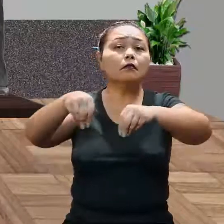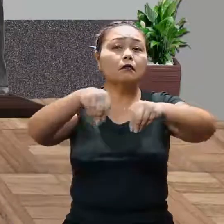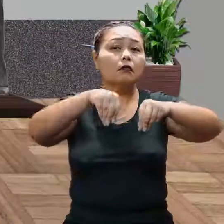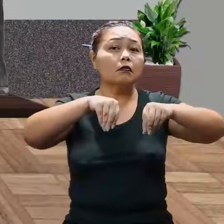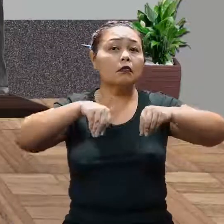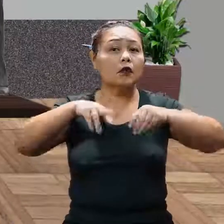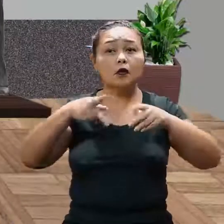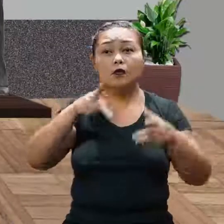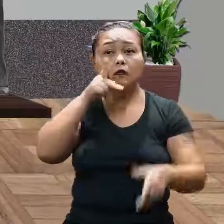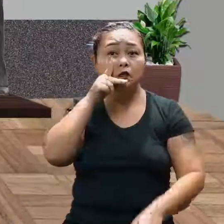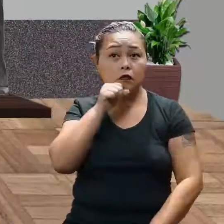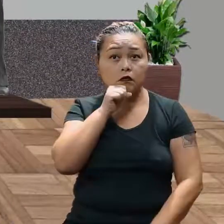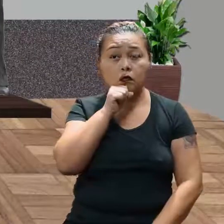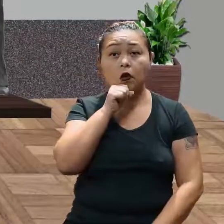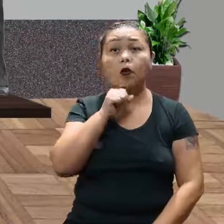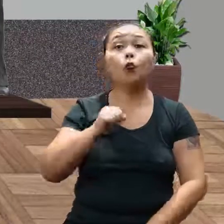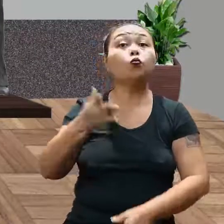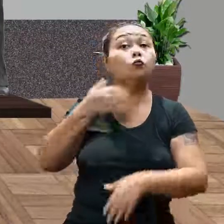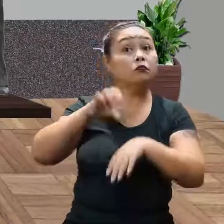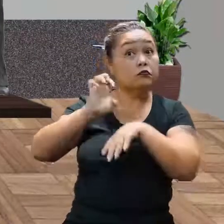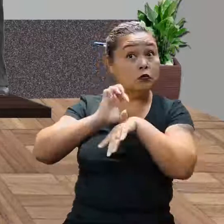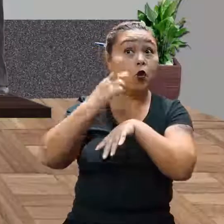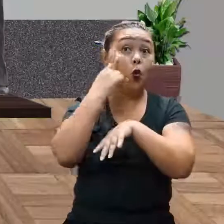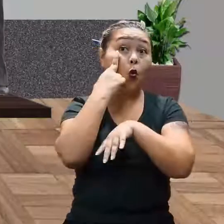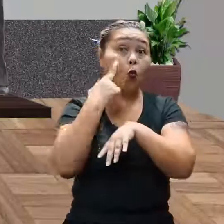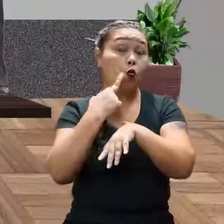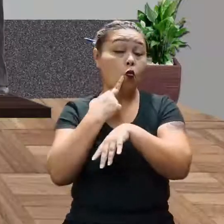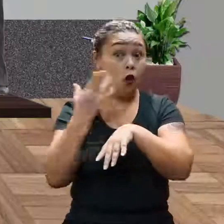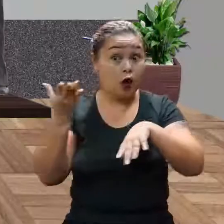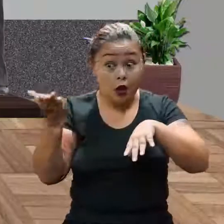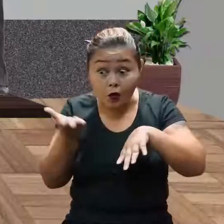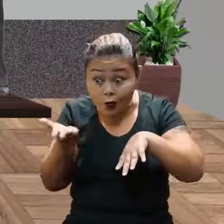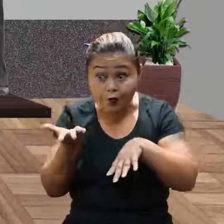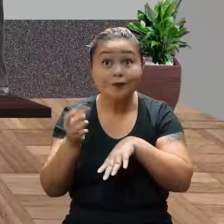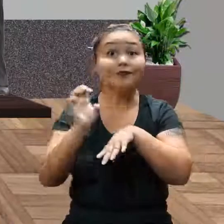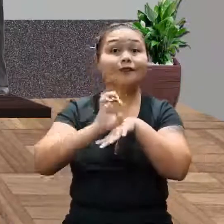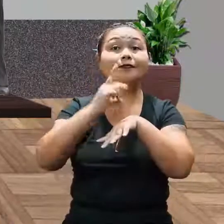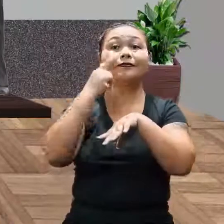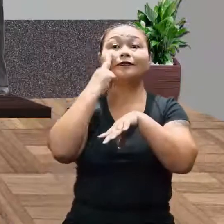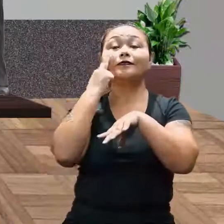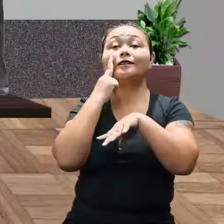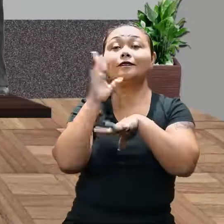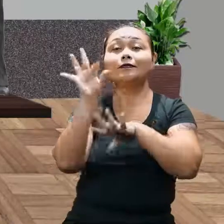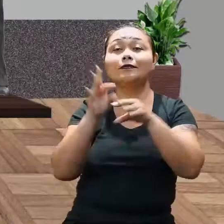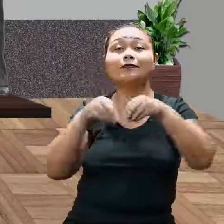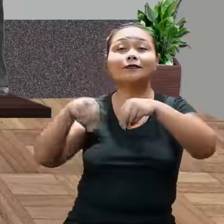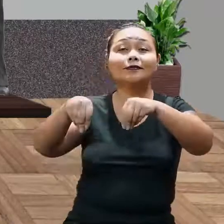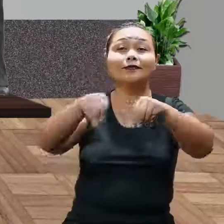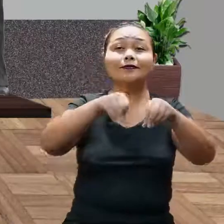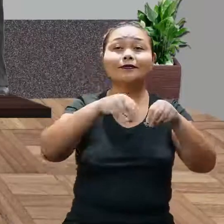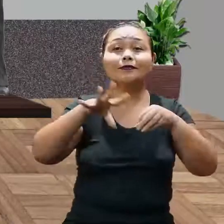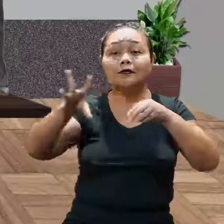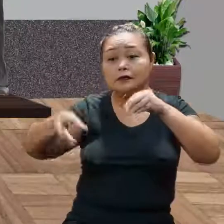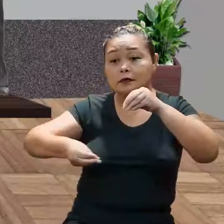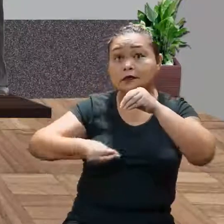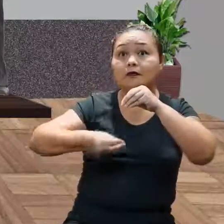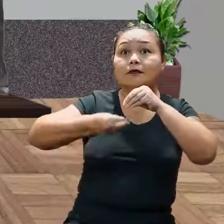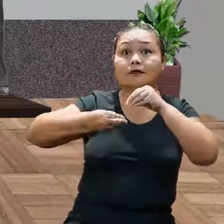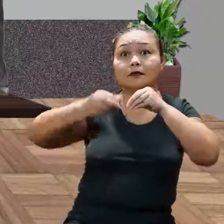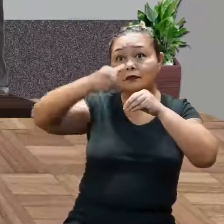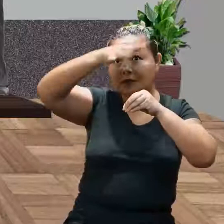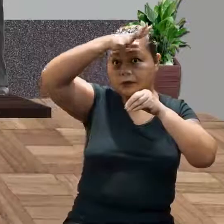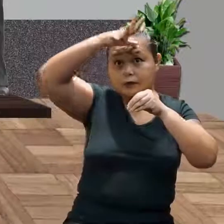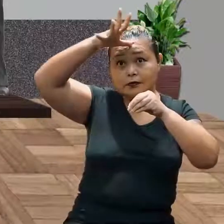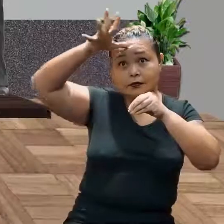só Porto Velho, como o do estado de Rondônia, que hoje é estado de Rondônia, eram formados por terras que pertenciam parte ao